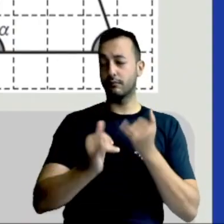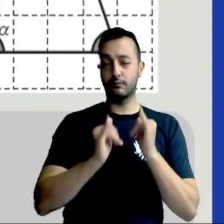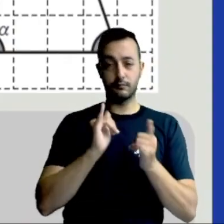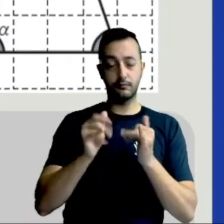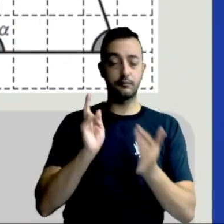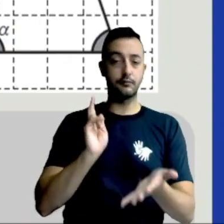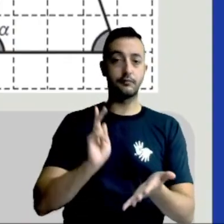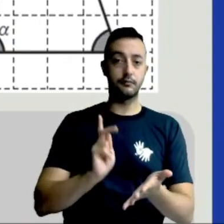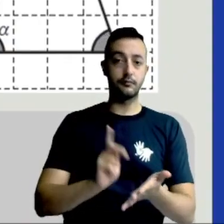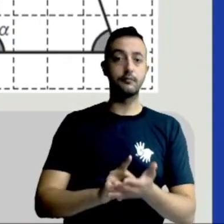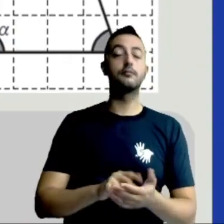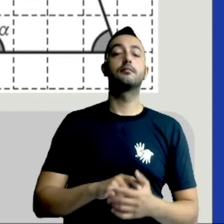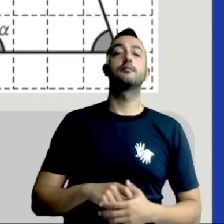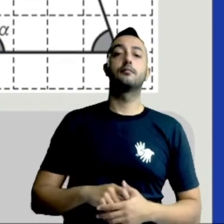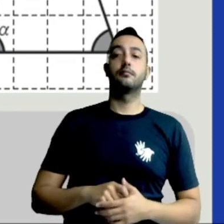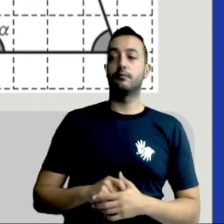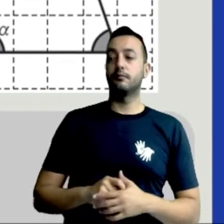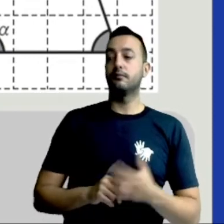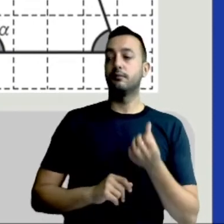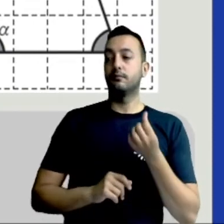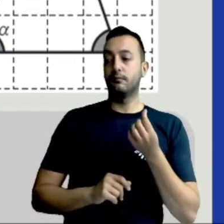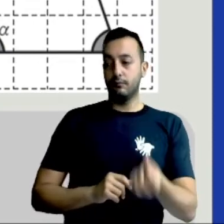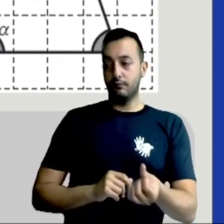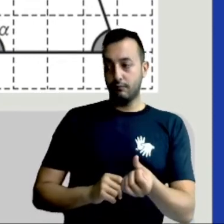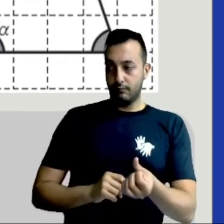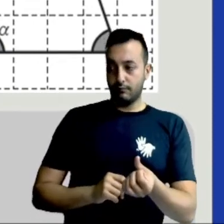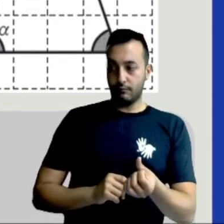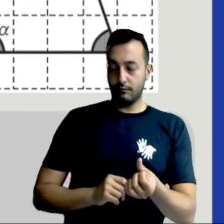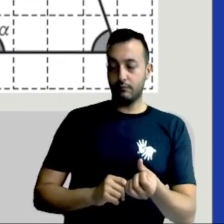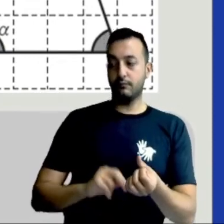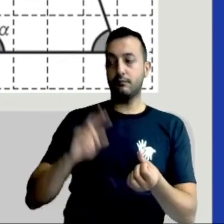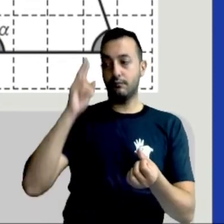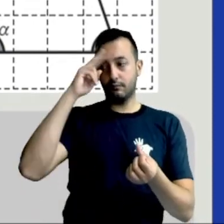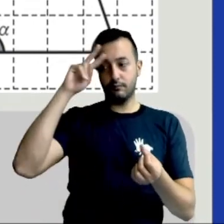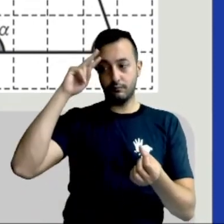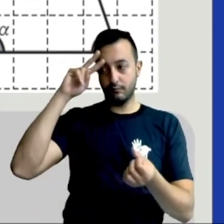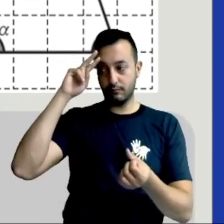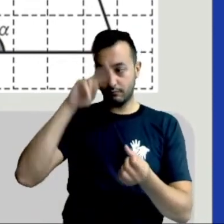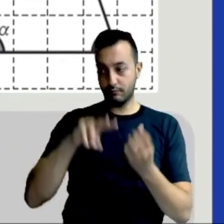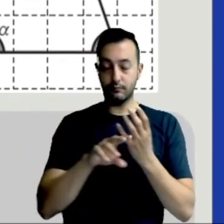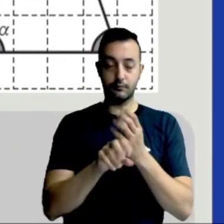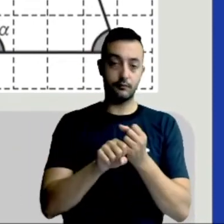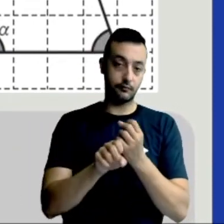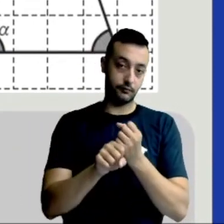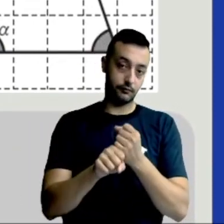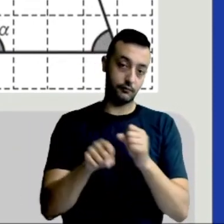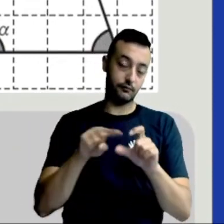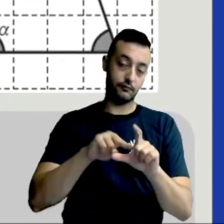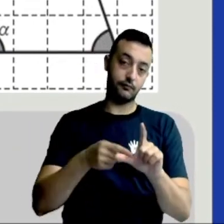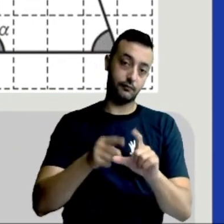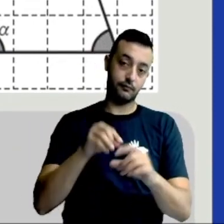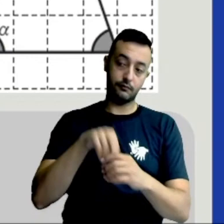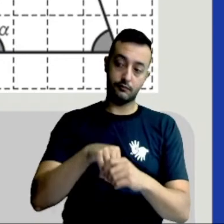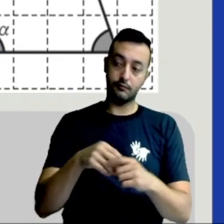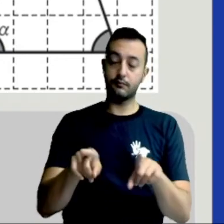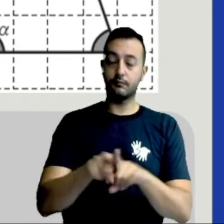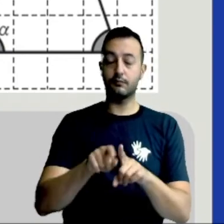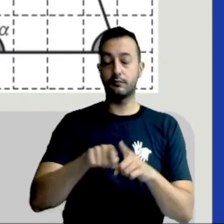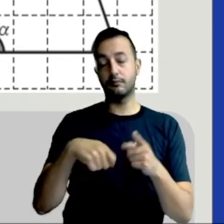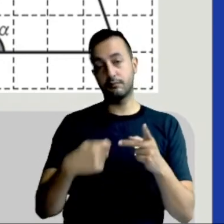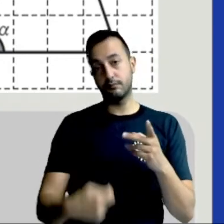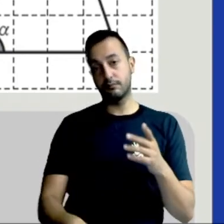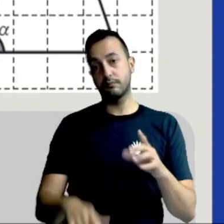informações mesmo. A questão 6, além de lembrar da soma dos ângulos internos, tem propriedades lá do triângulo